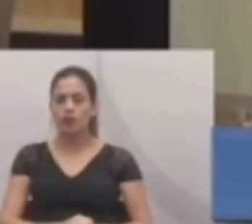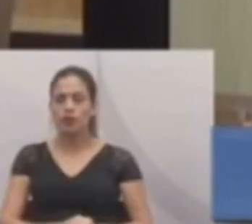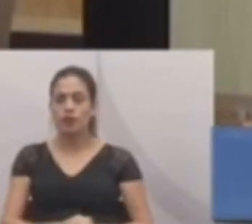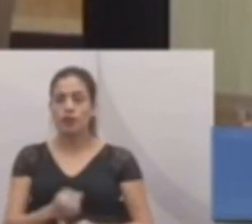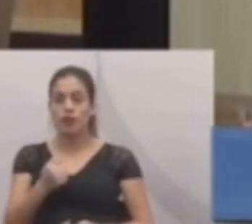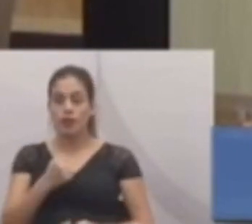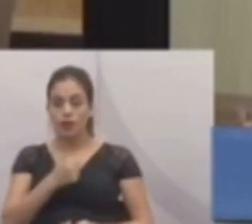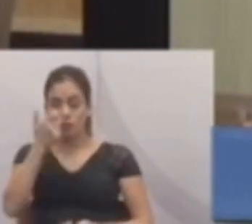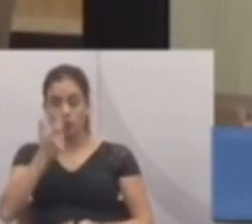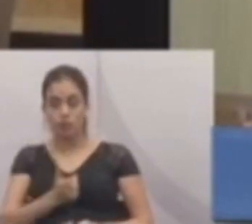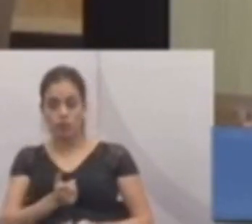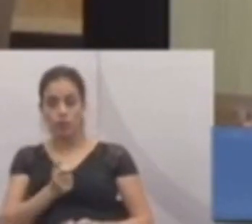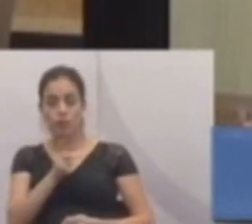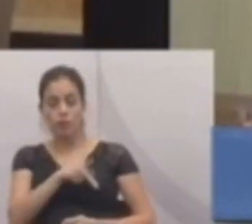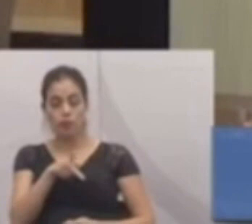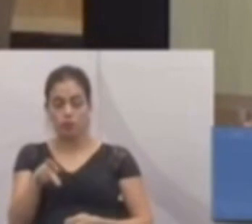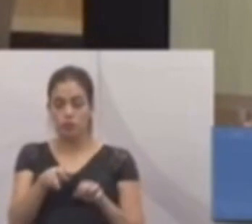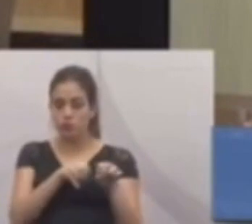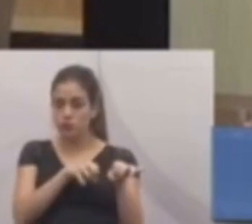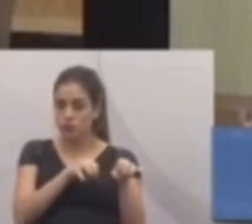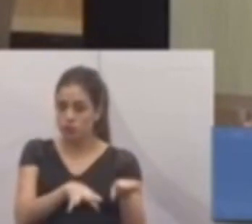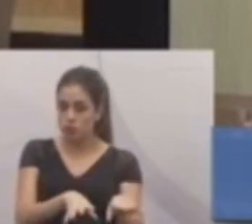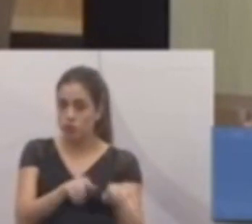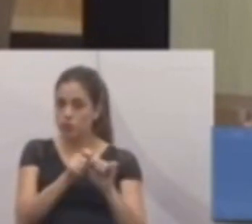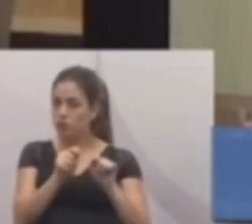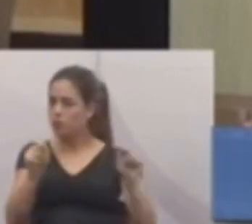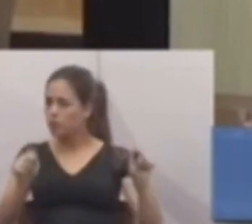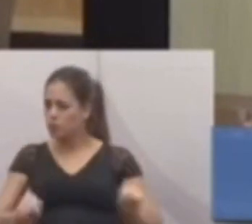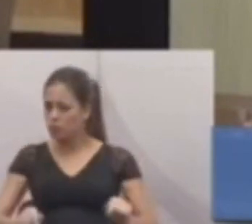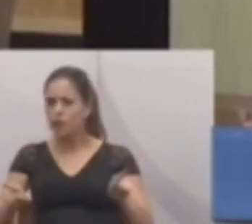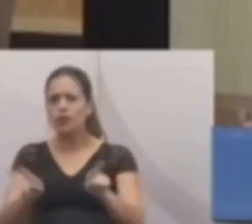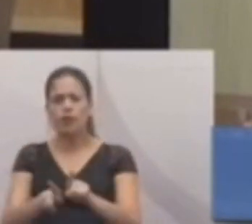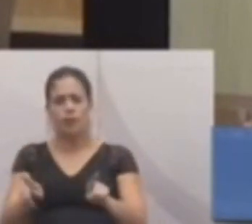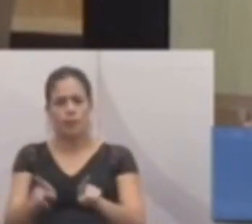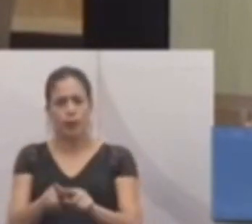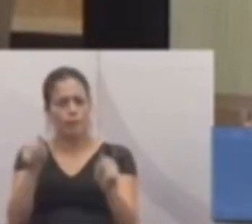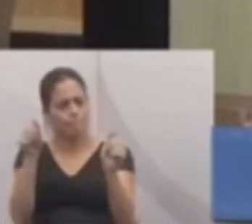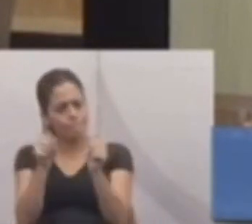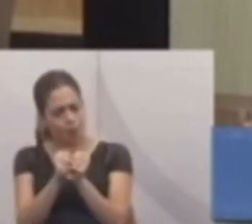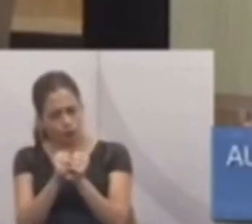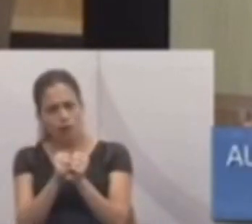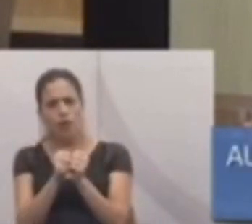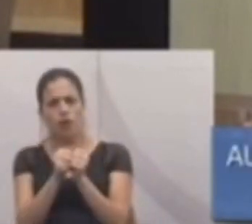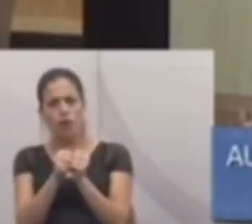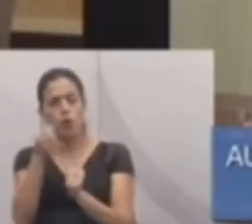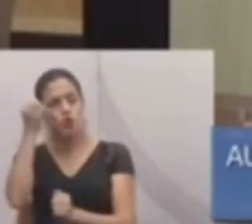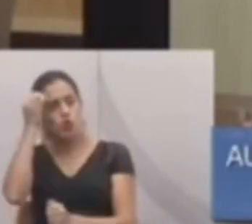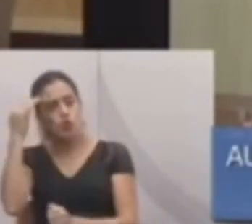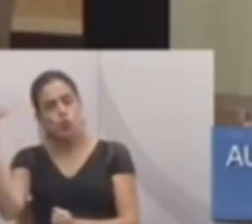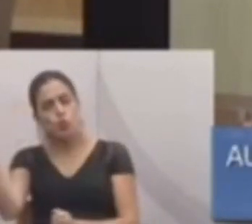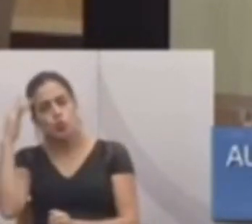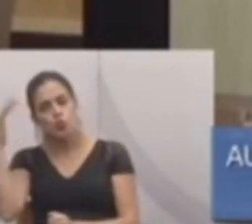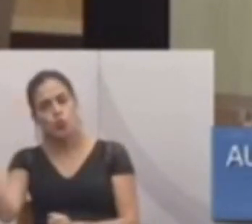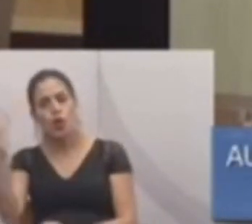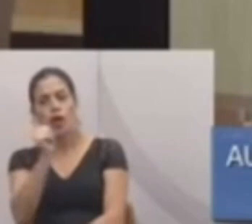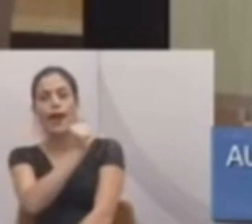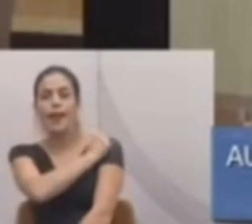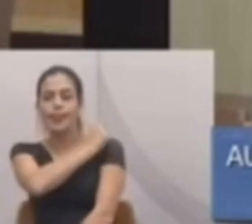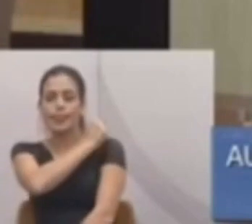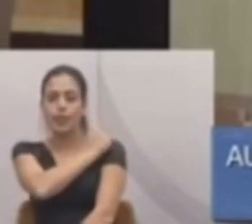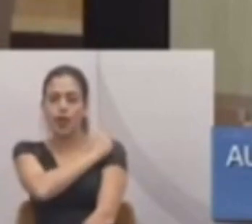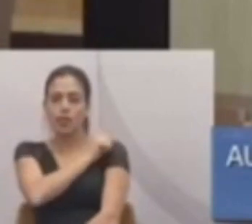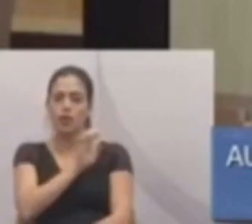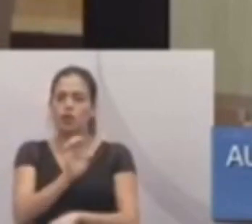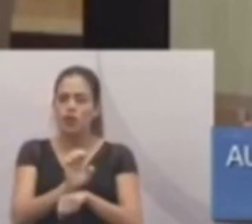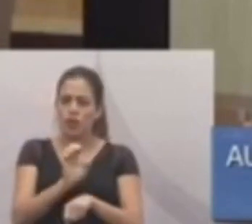professor, como educador, da rede pública também, né, acompanho de perto, né, o sonho de todo aluno da